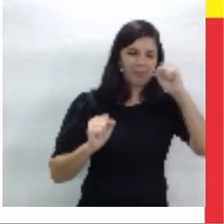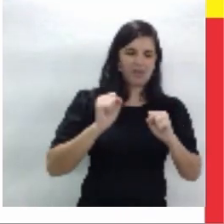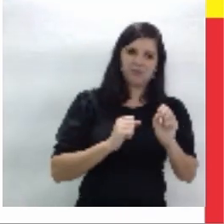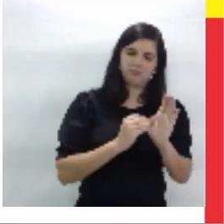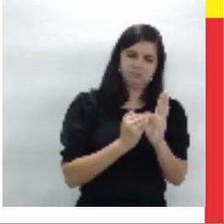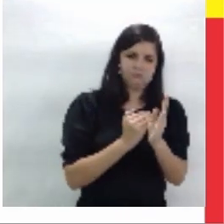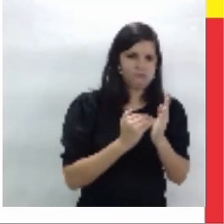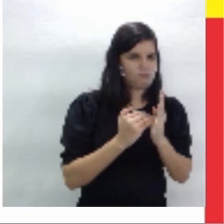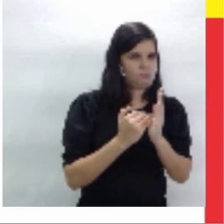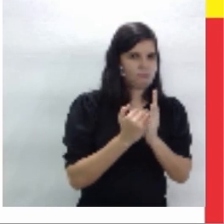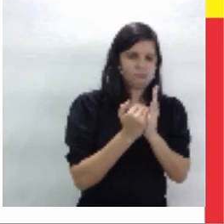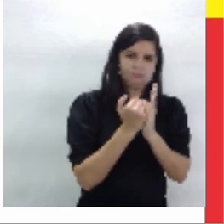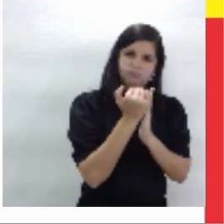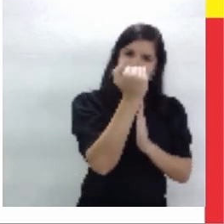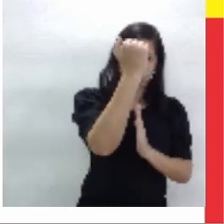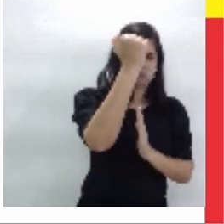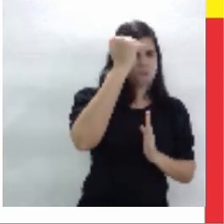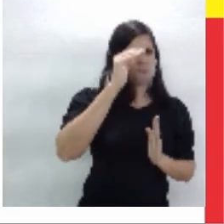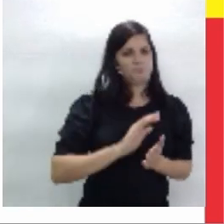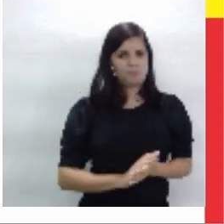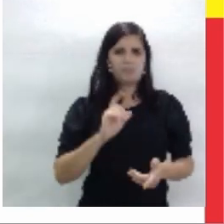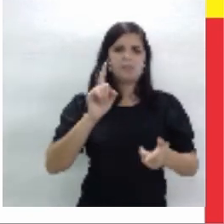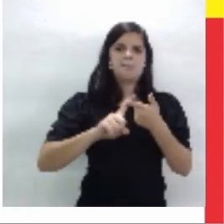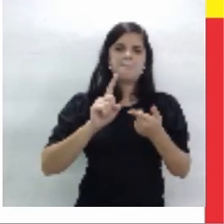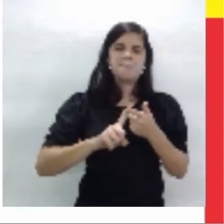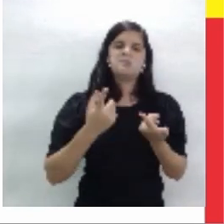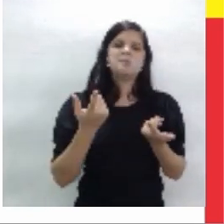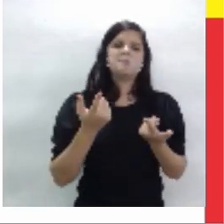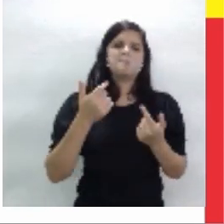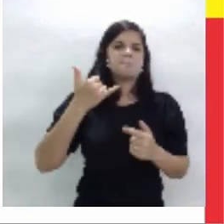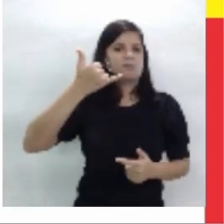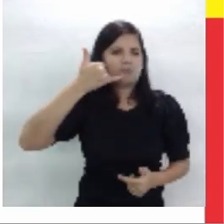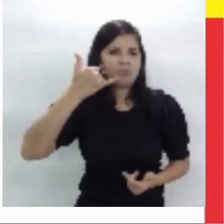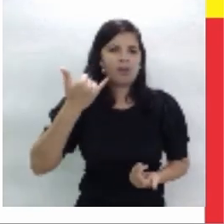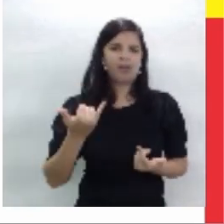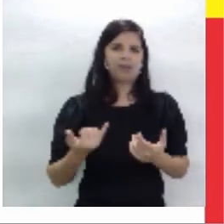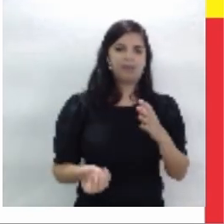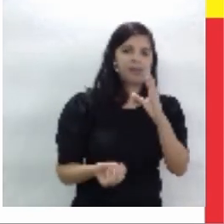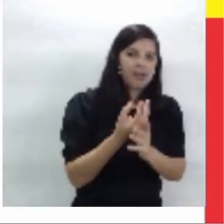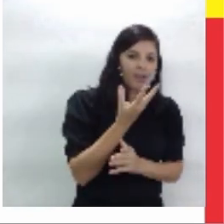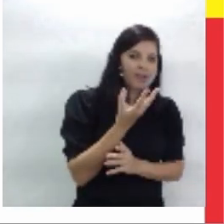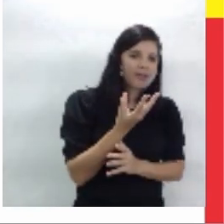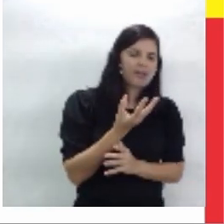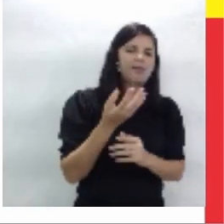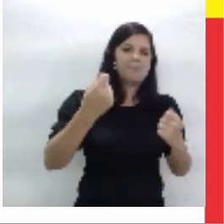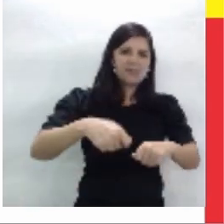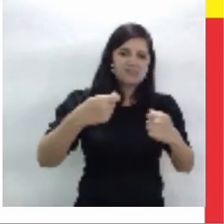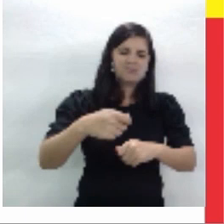também para a produção de um aparelho eletrônico, um celular, é necessário aí